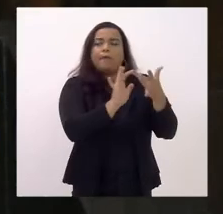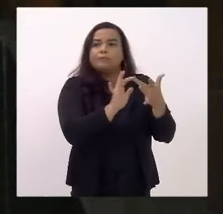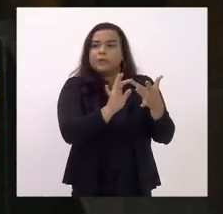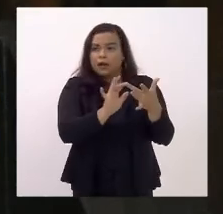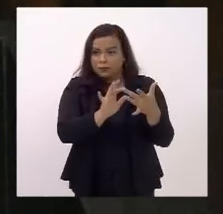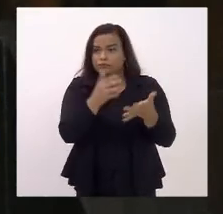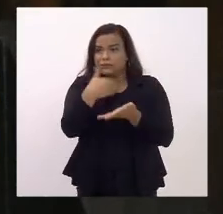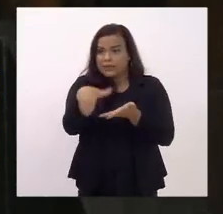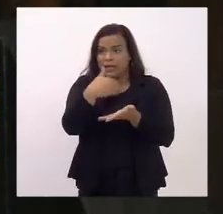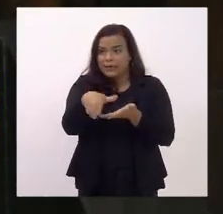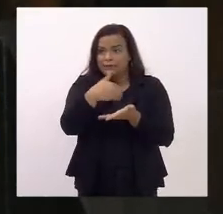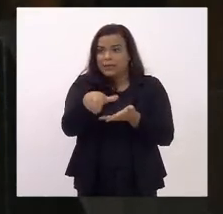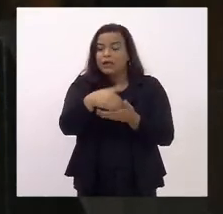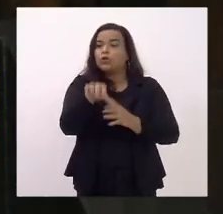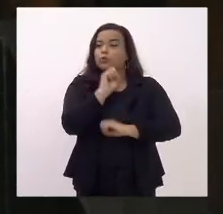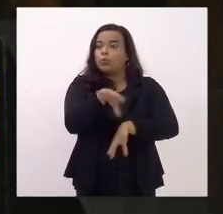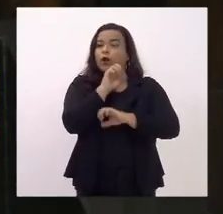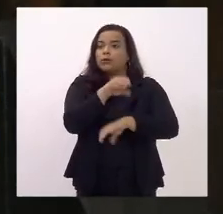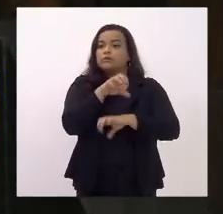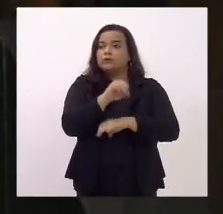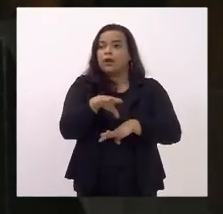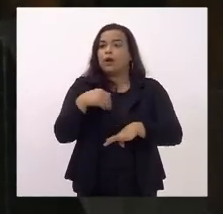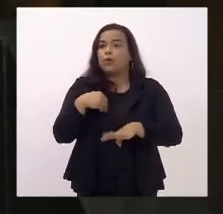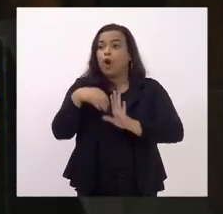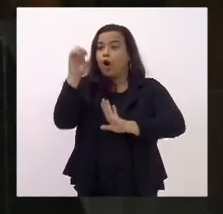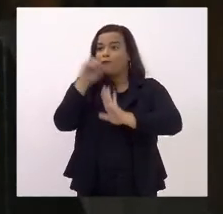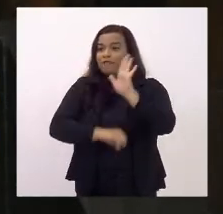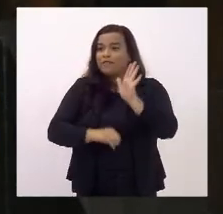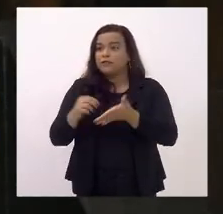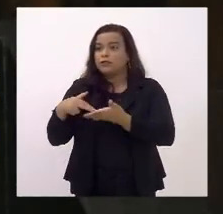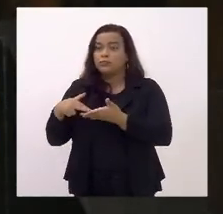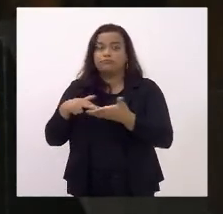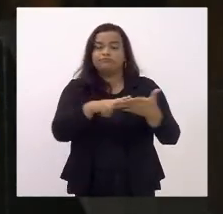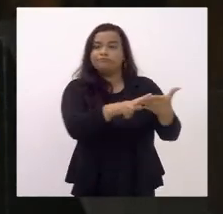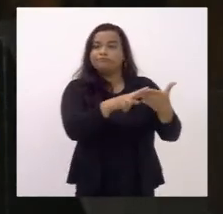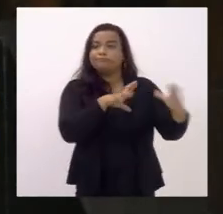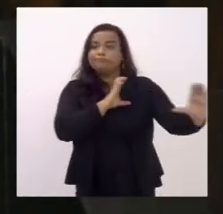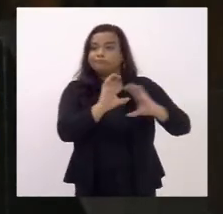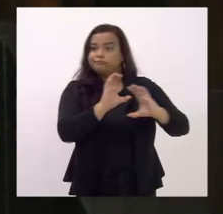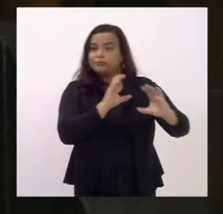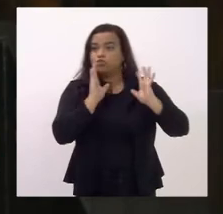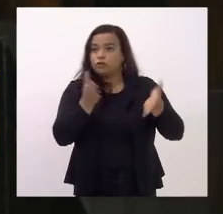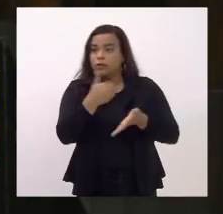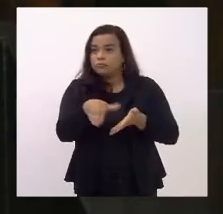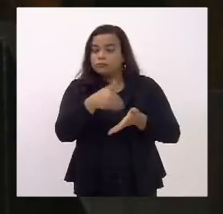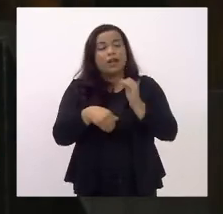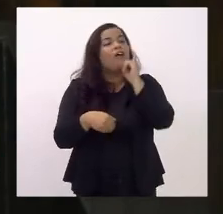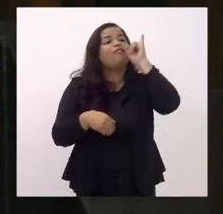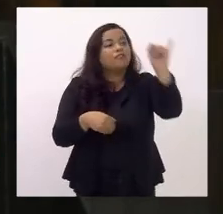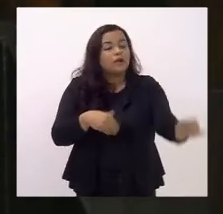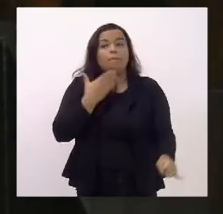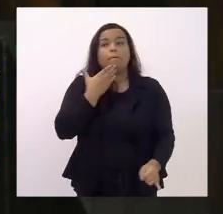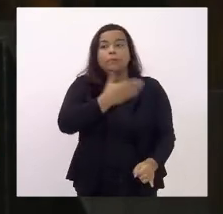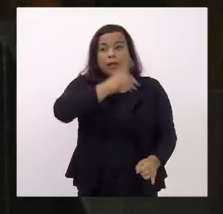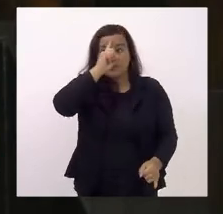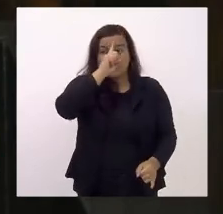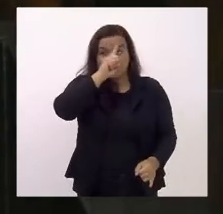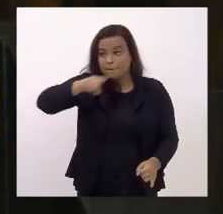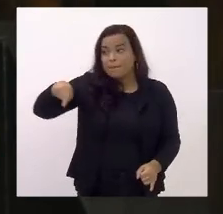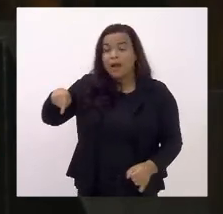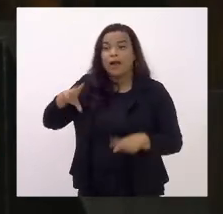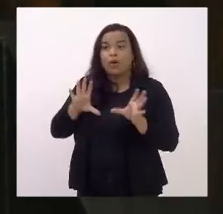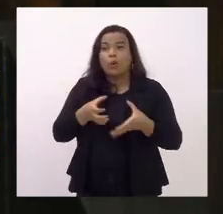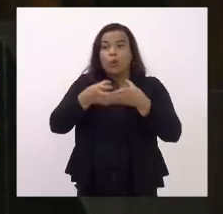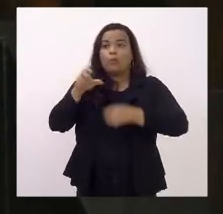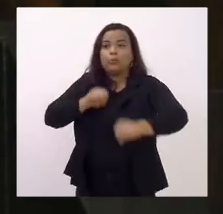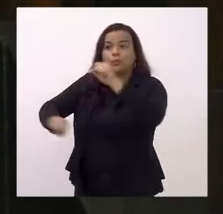Educação, encaminhou um ofício. Eu me comuniquei com o secretário e solicitei que imediatamente fossem enviadas equipes para ajudar na limpeza